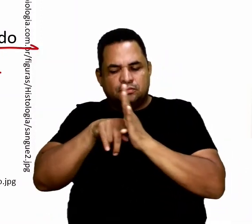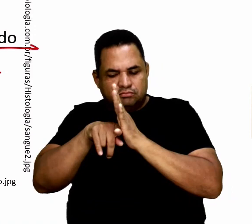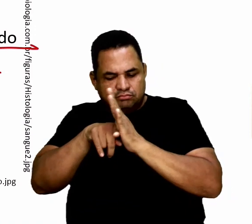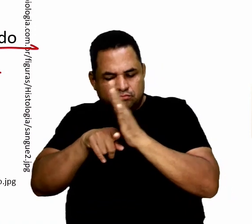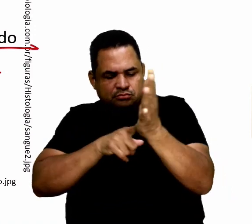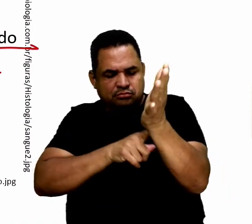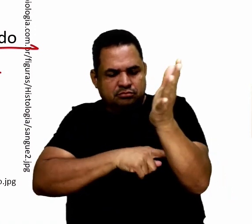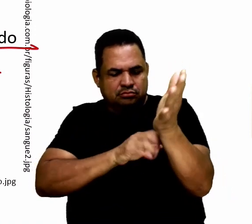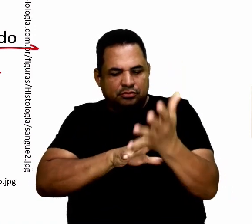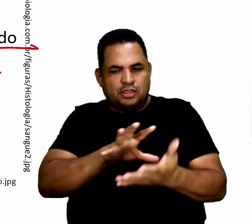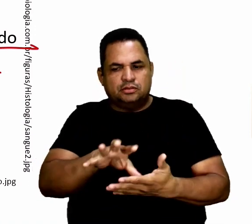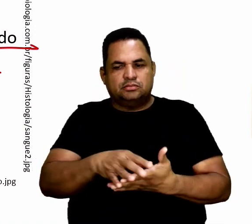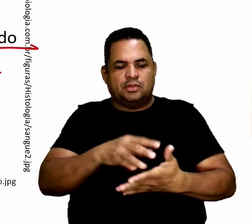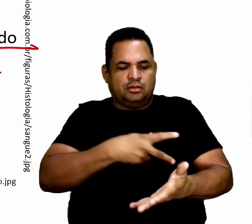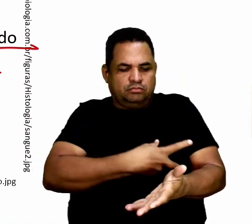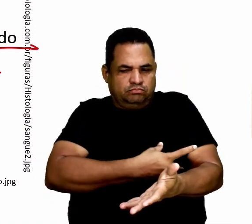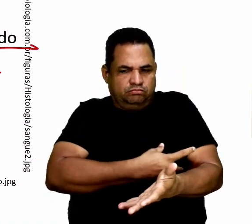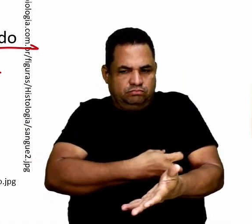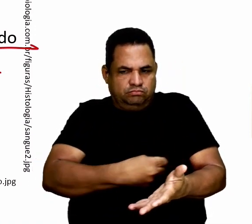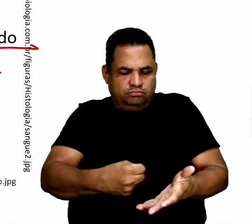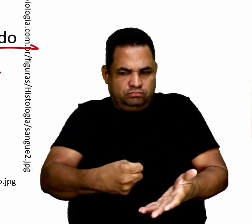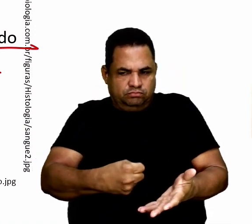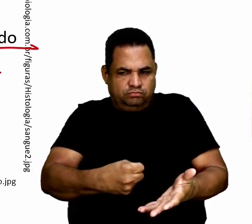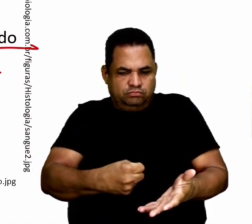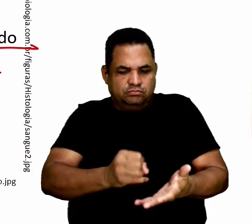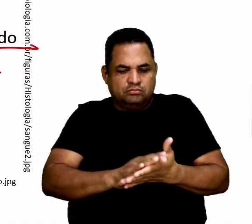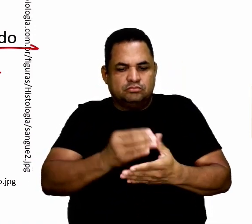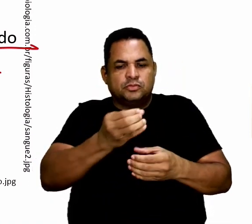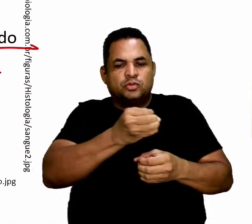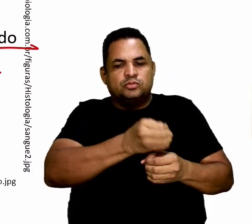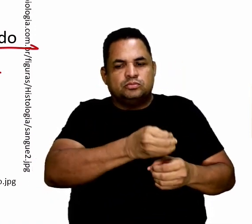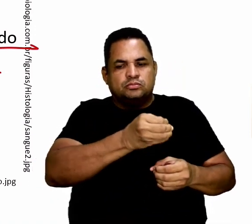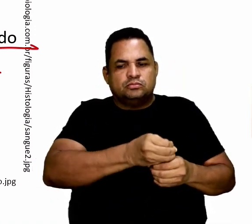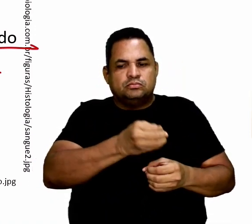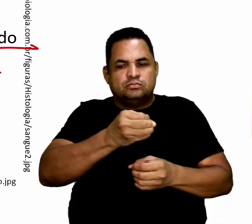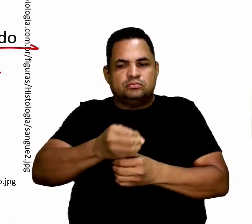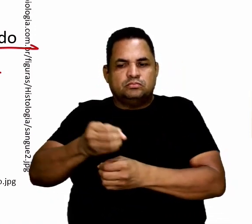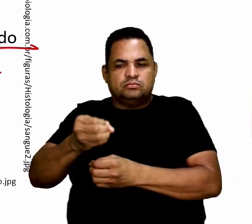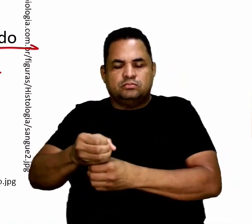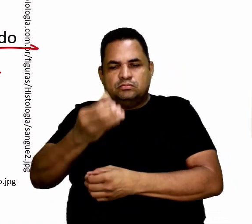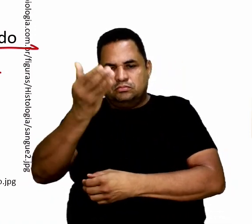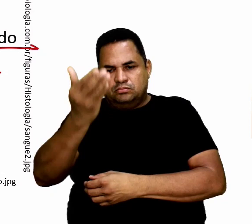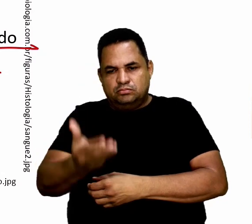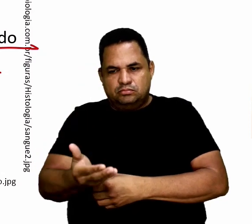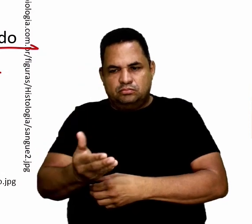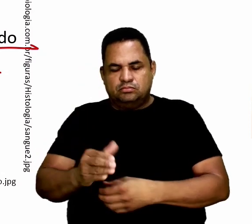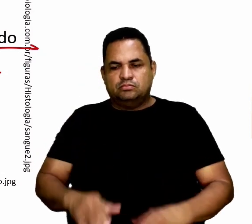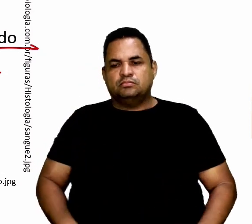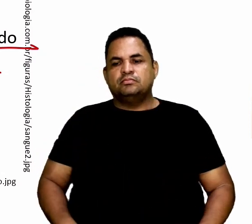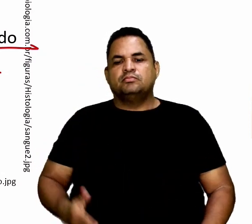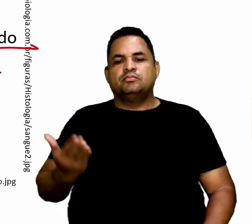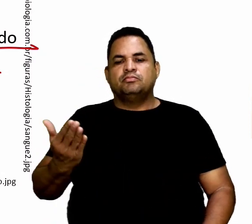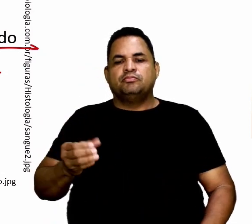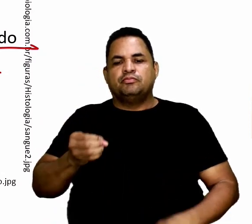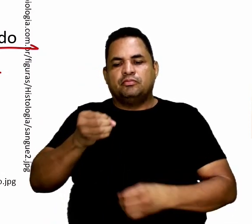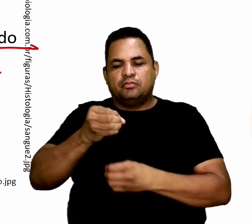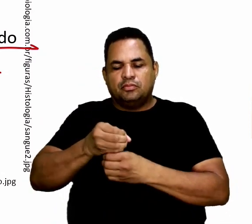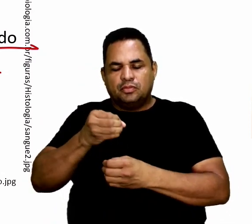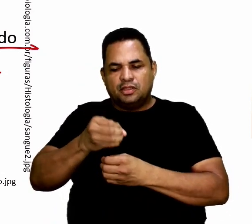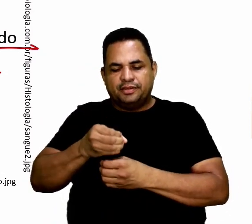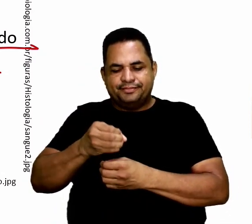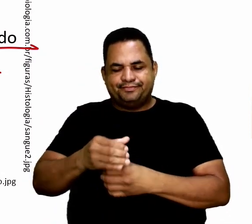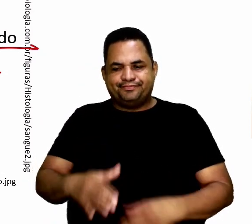é recolhido, né, o sangue, e eles são colocados nesses tubetezinhos para você, os tubos, né, para